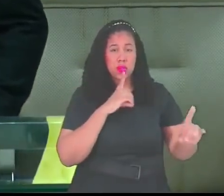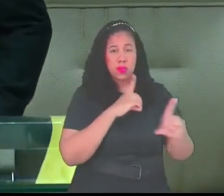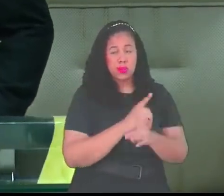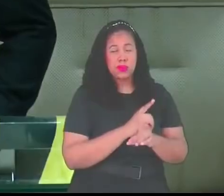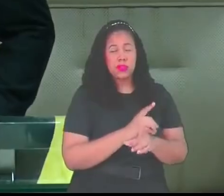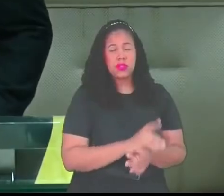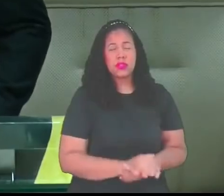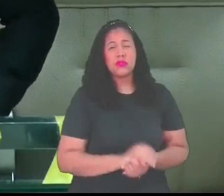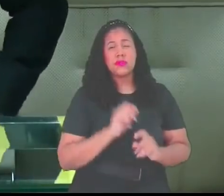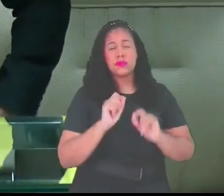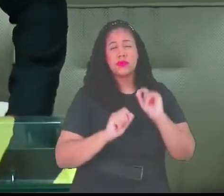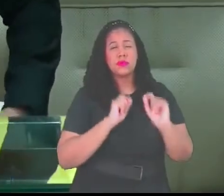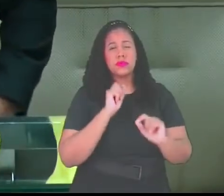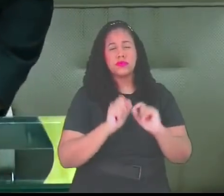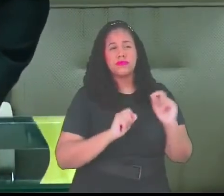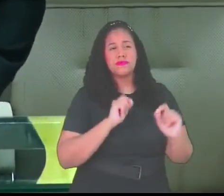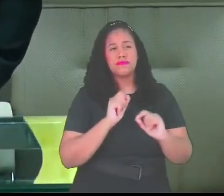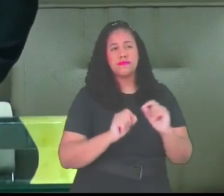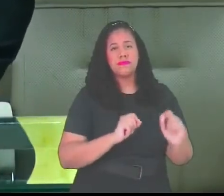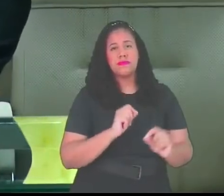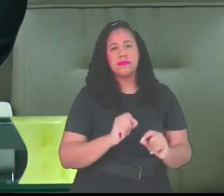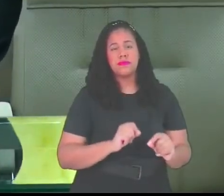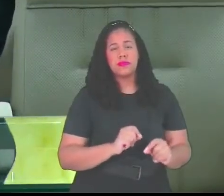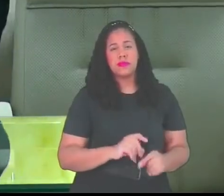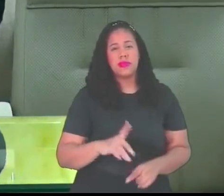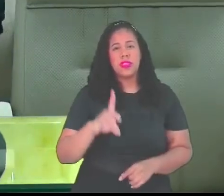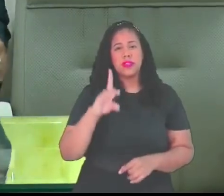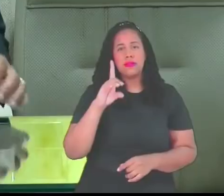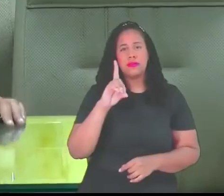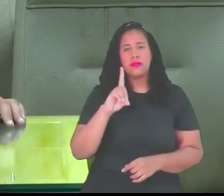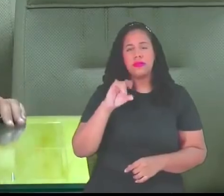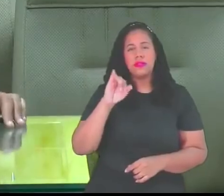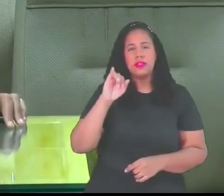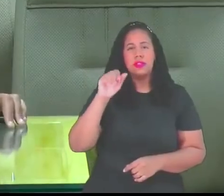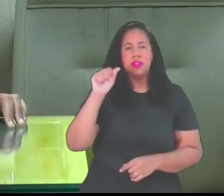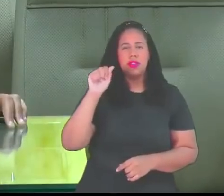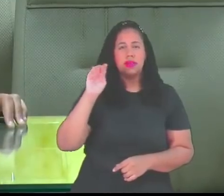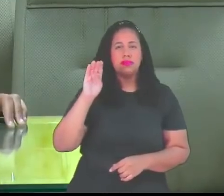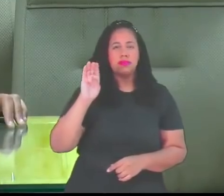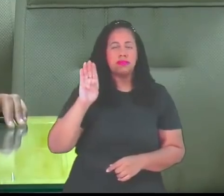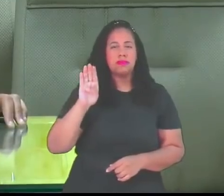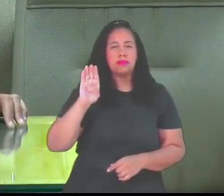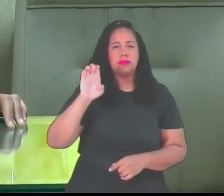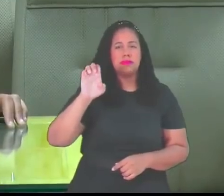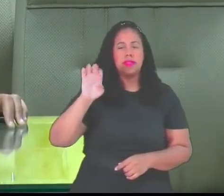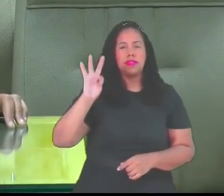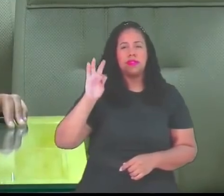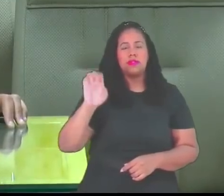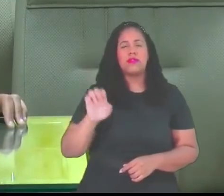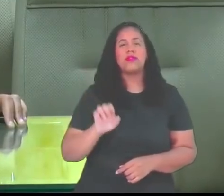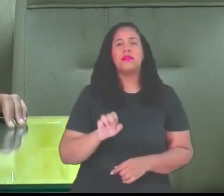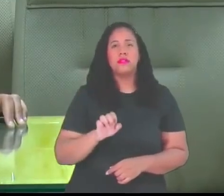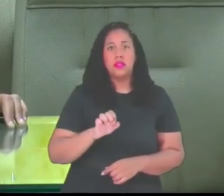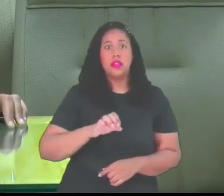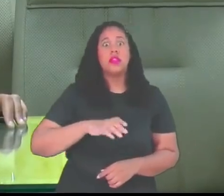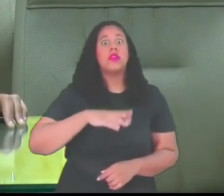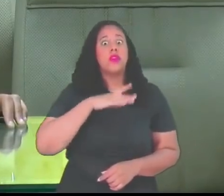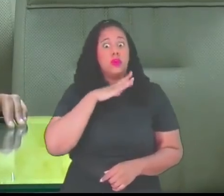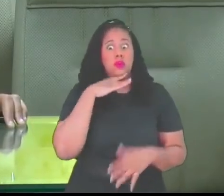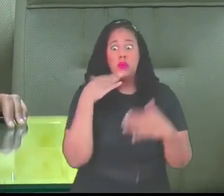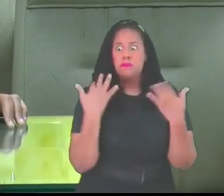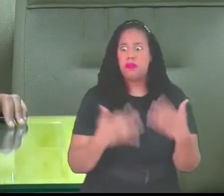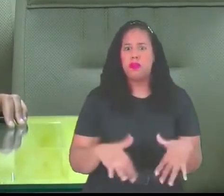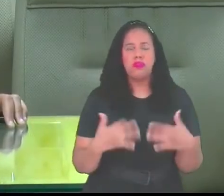com uma diabetes muito séria, que depois